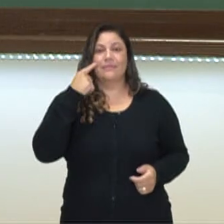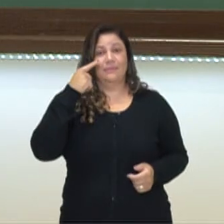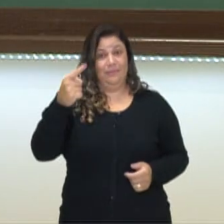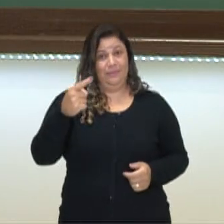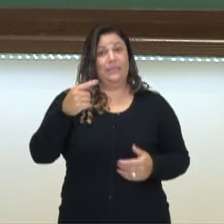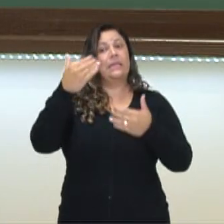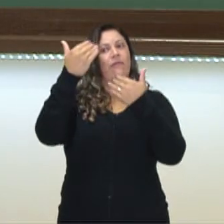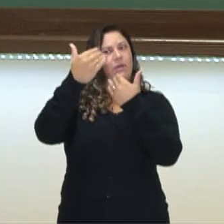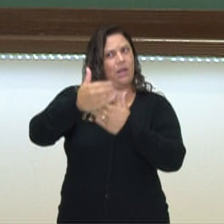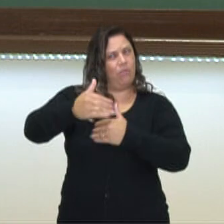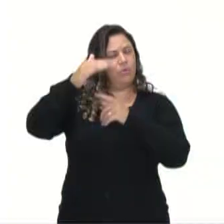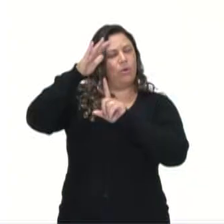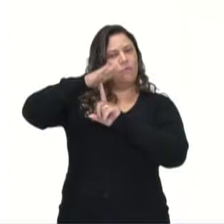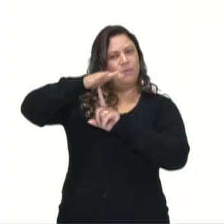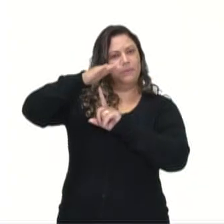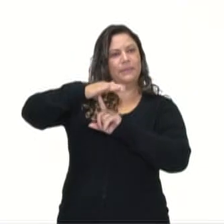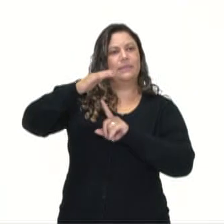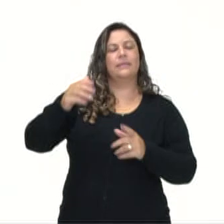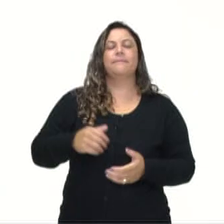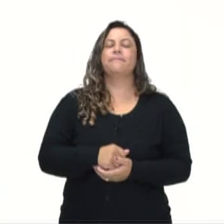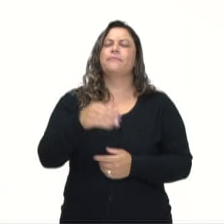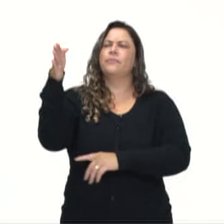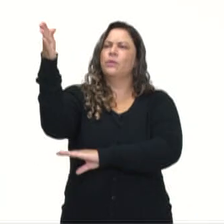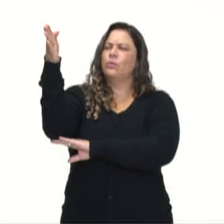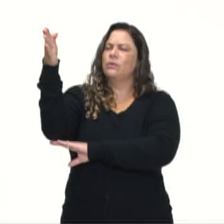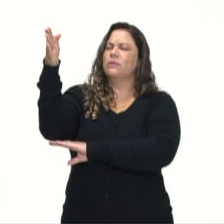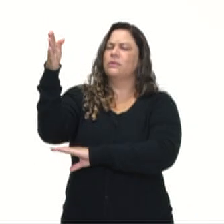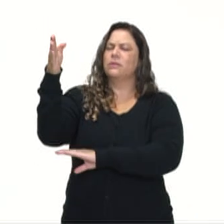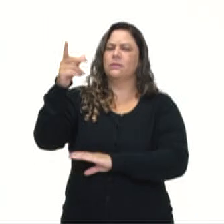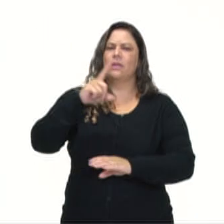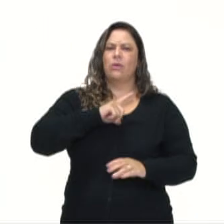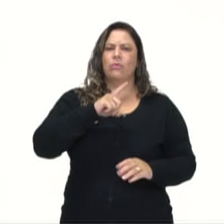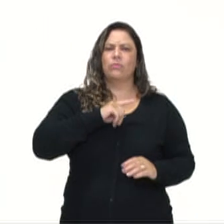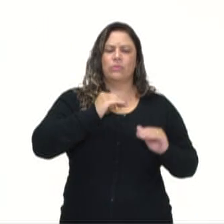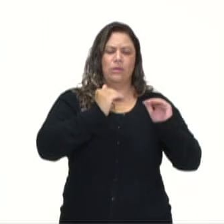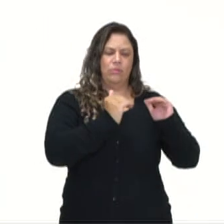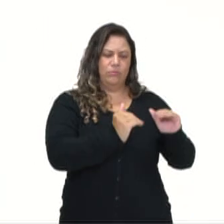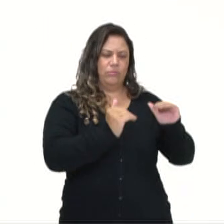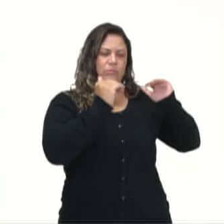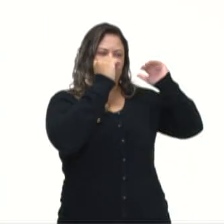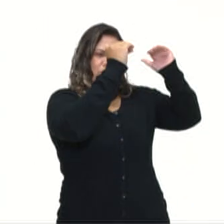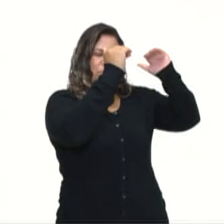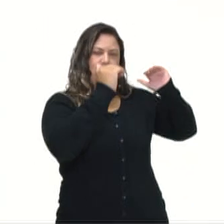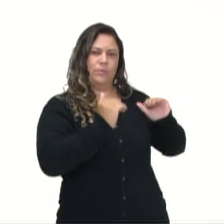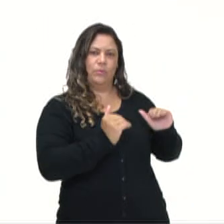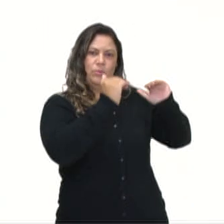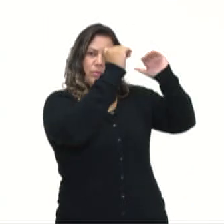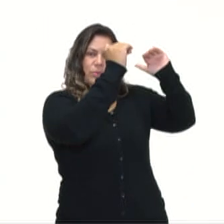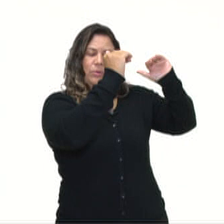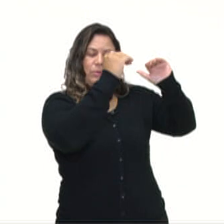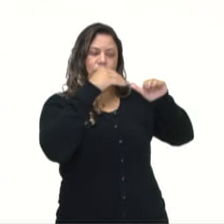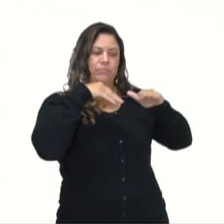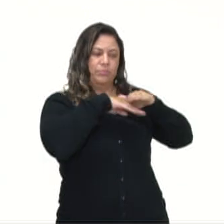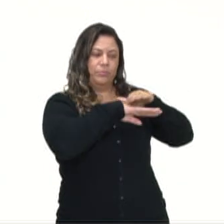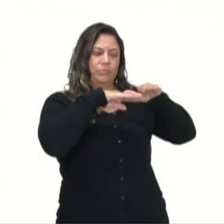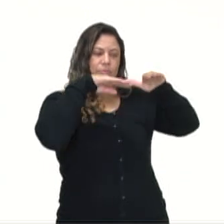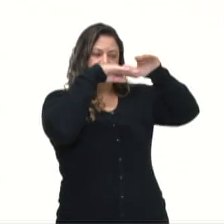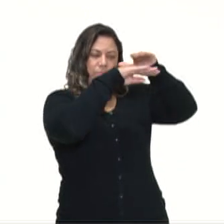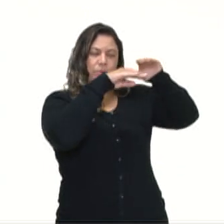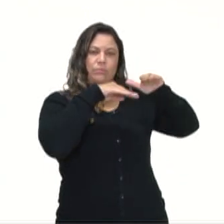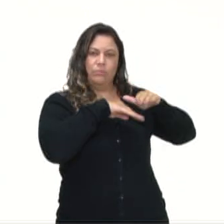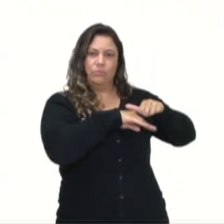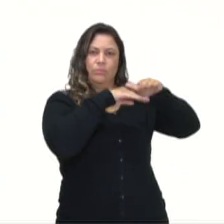Paraná. Um hotel tem 2 andares de estacionamento. Cada andar tem